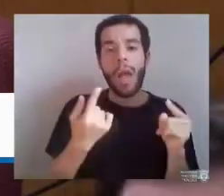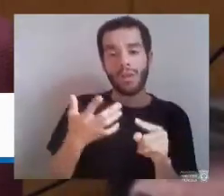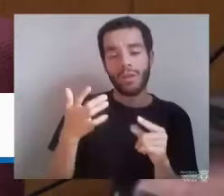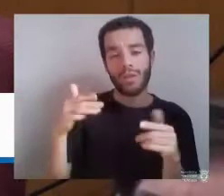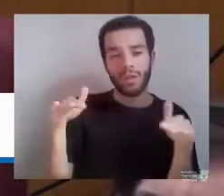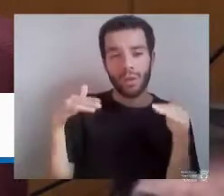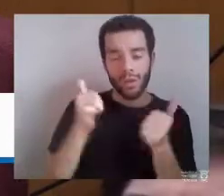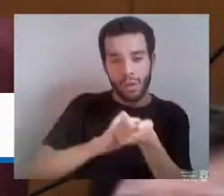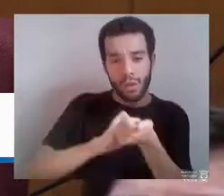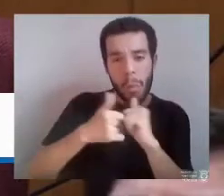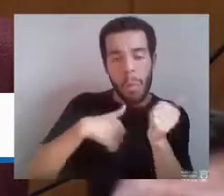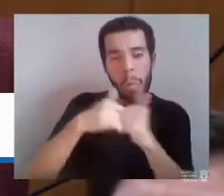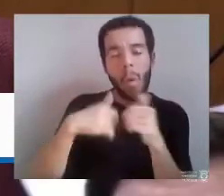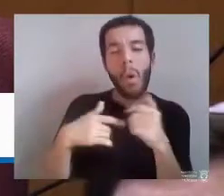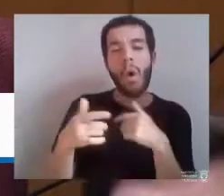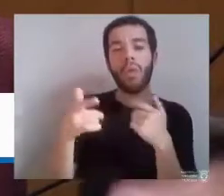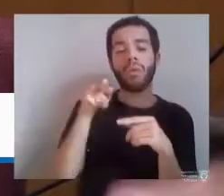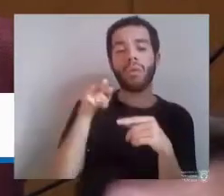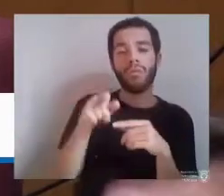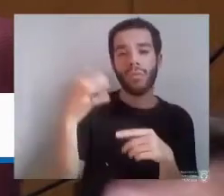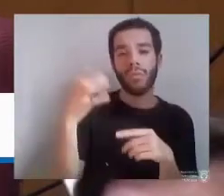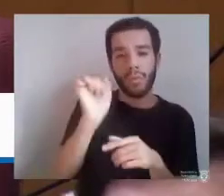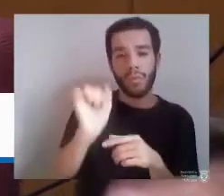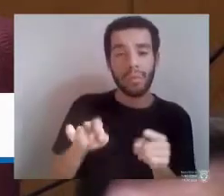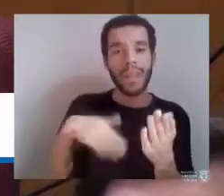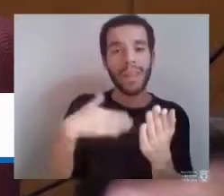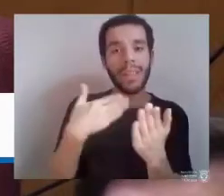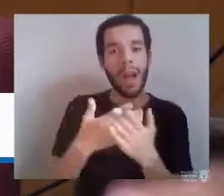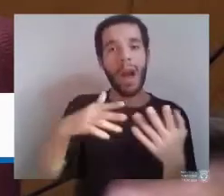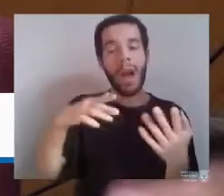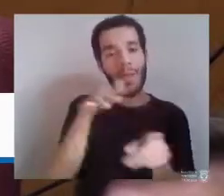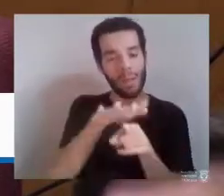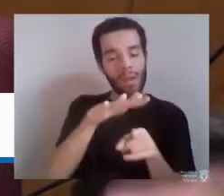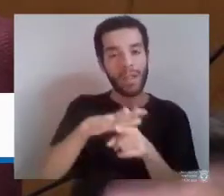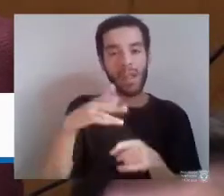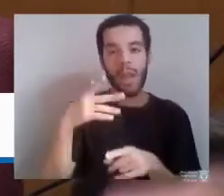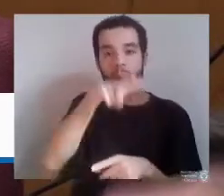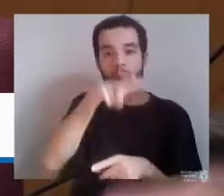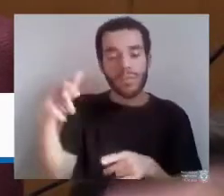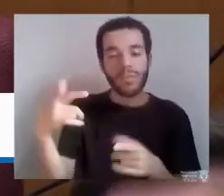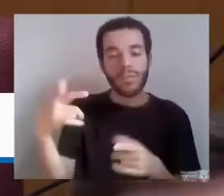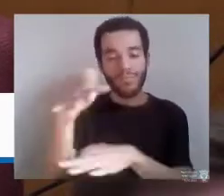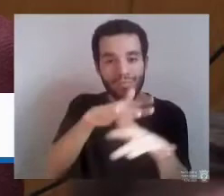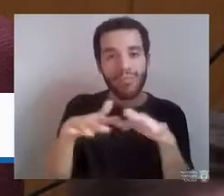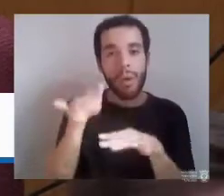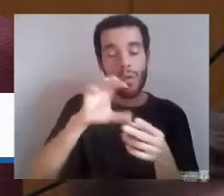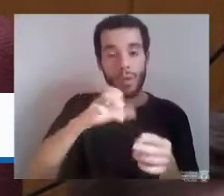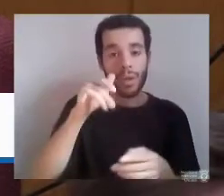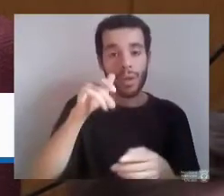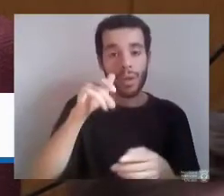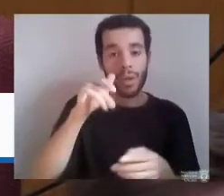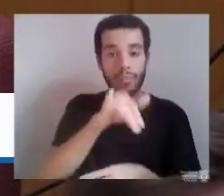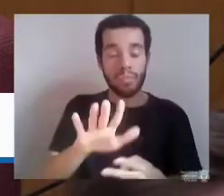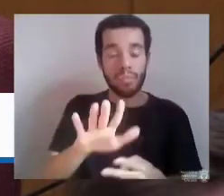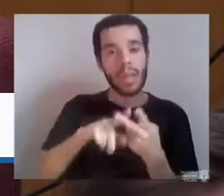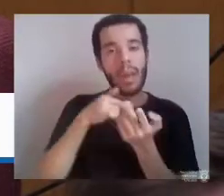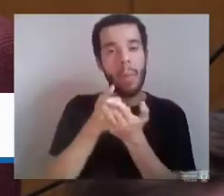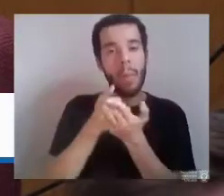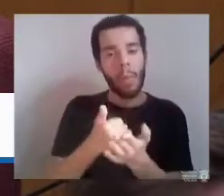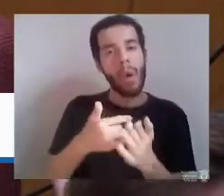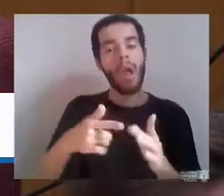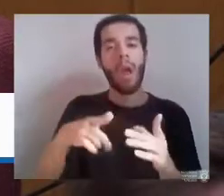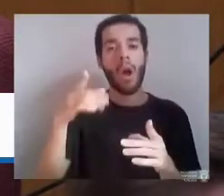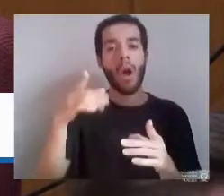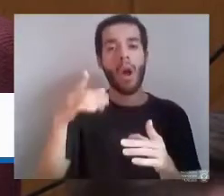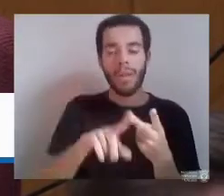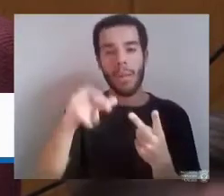integração das populações na vida do seu concelho e apoio aos jovens, e não tão jovens, como é evidente, na sua vida social